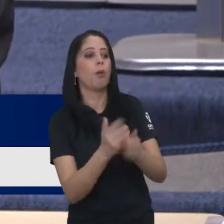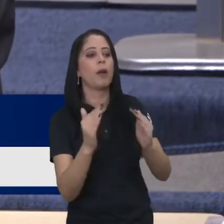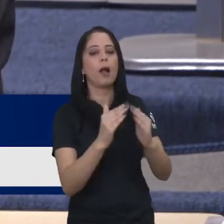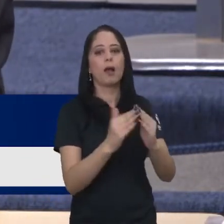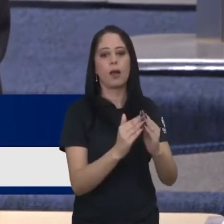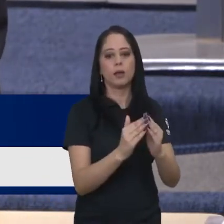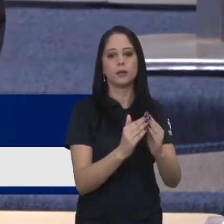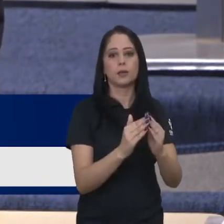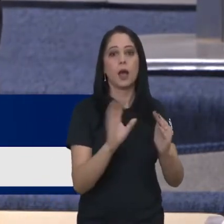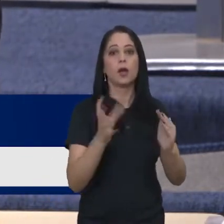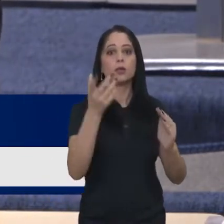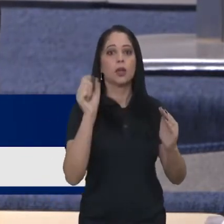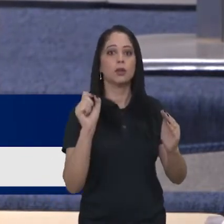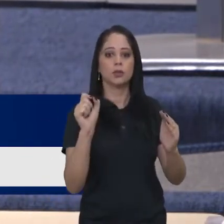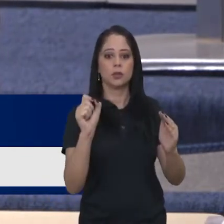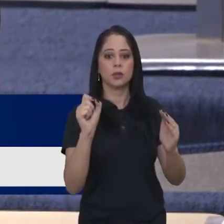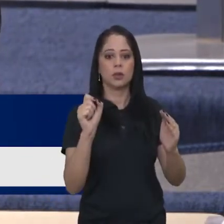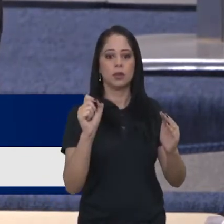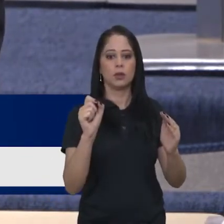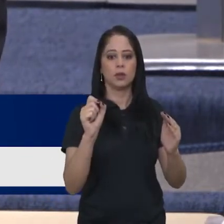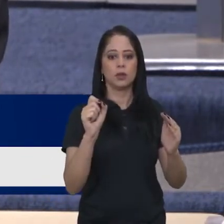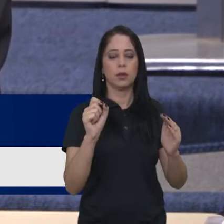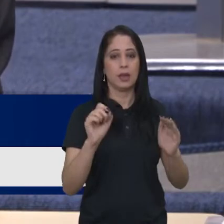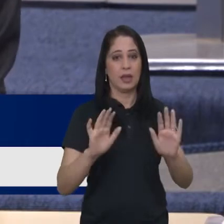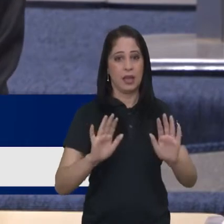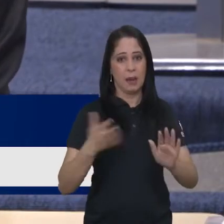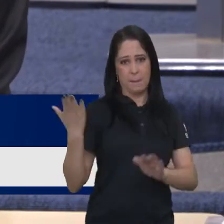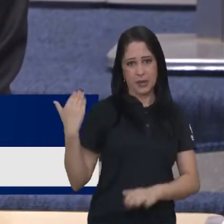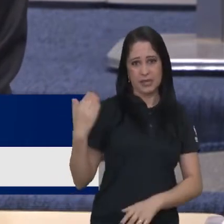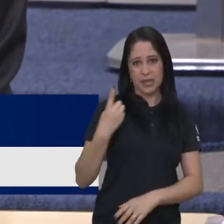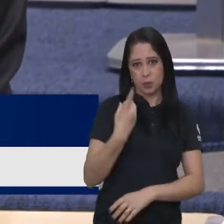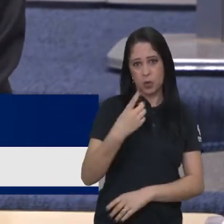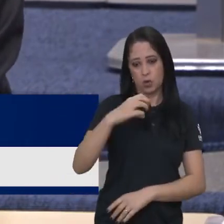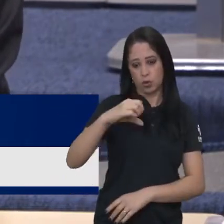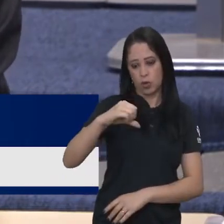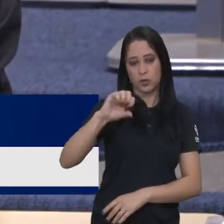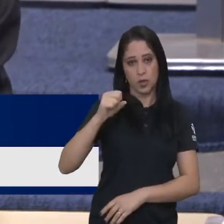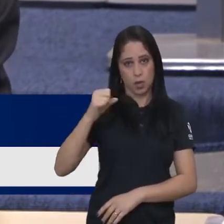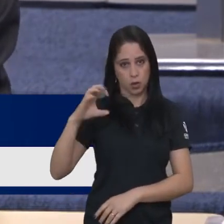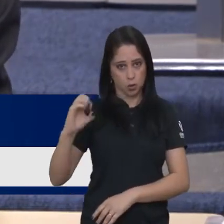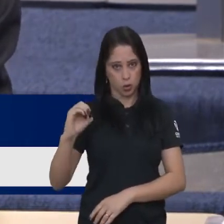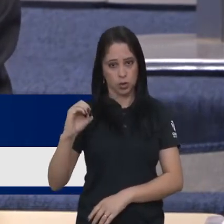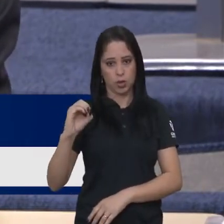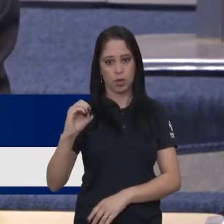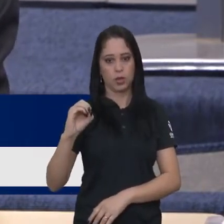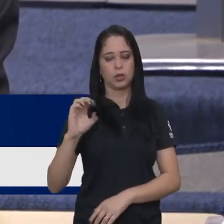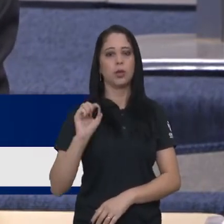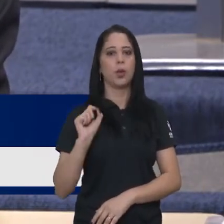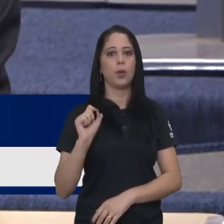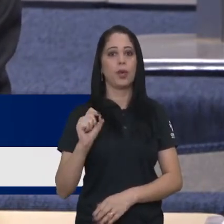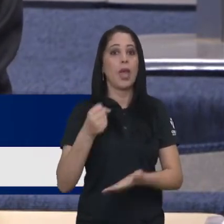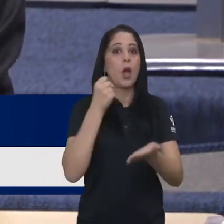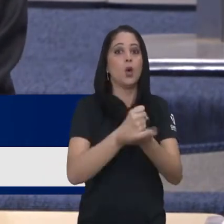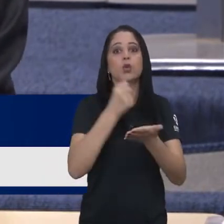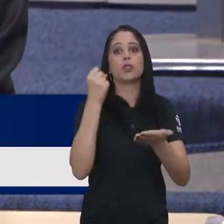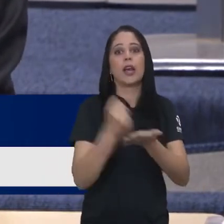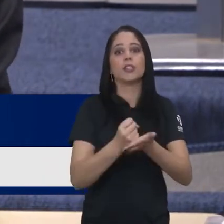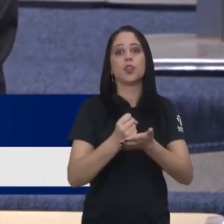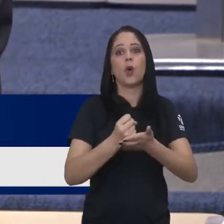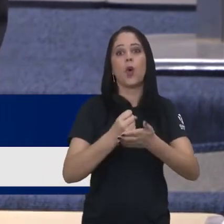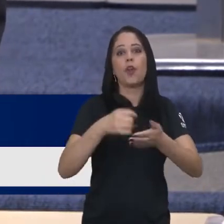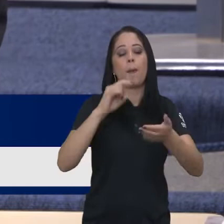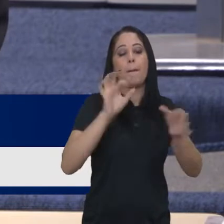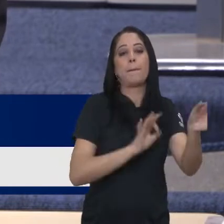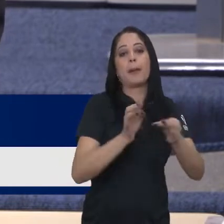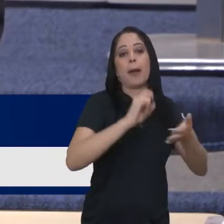E o normalmente acontece? Isso também é muito culpa, principalmente na década de 80, isso acabou, depois a Corrigidora de Justiça acabou, de os cartórios fazerem esse